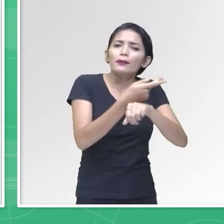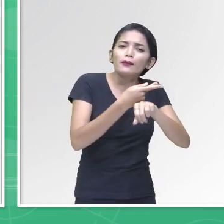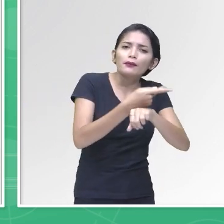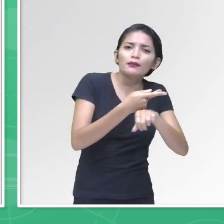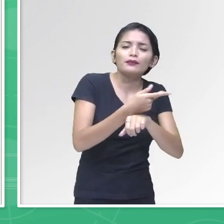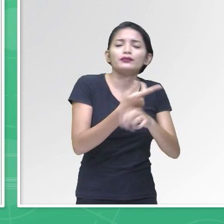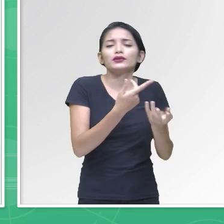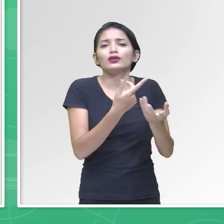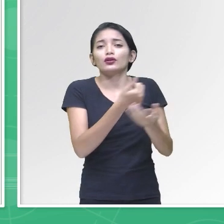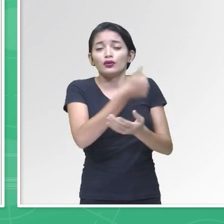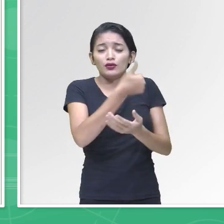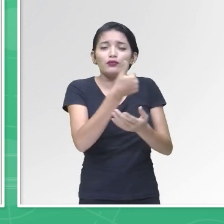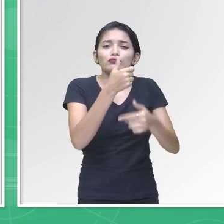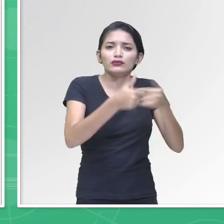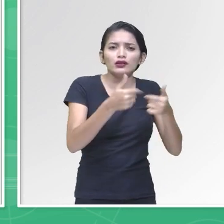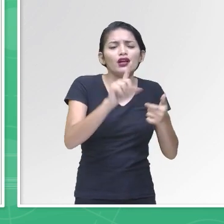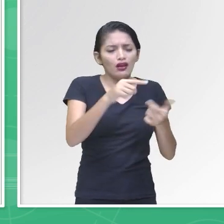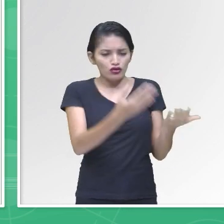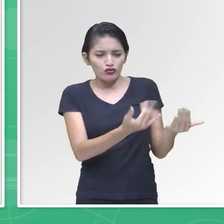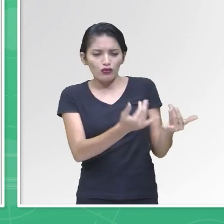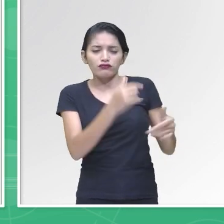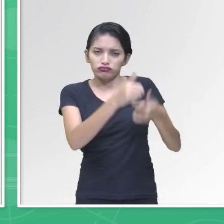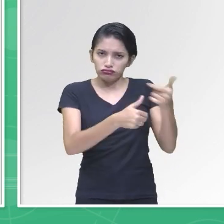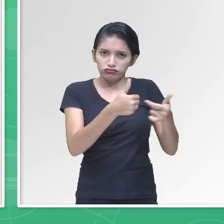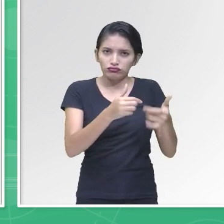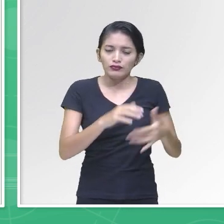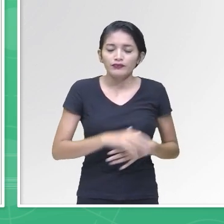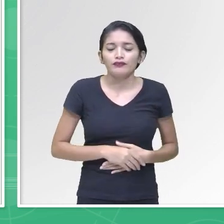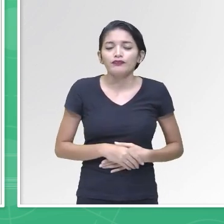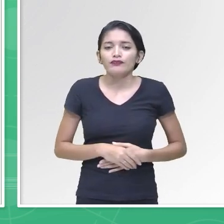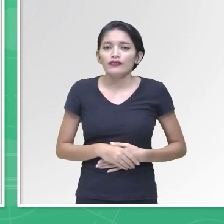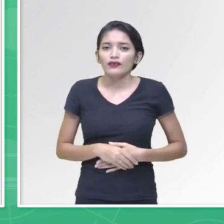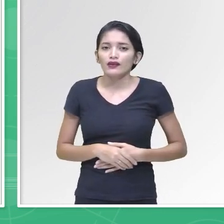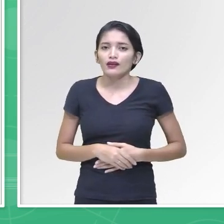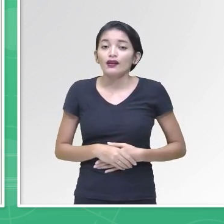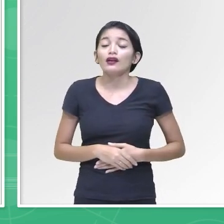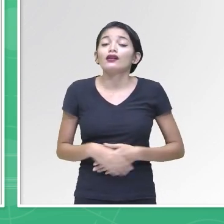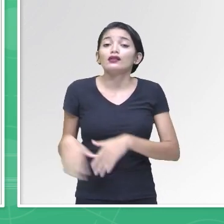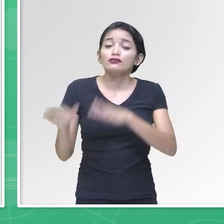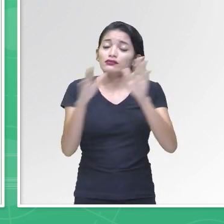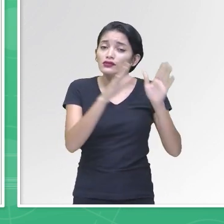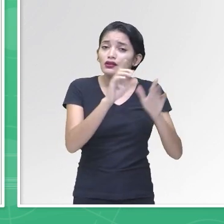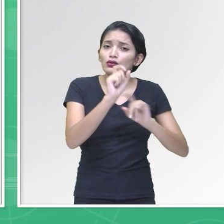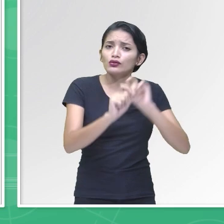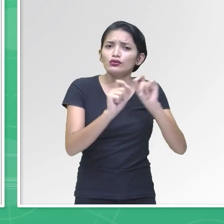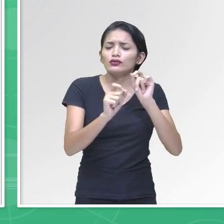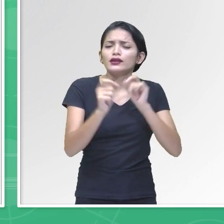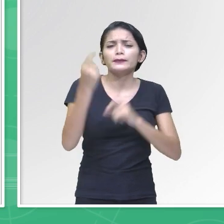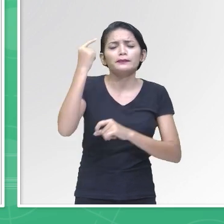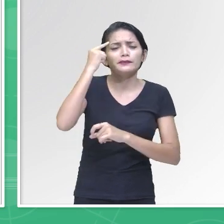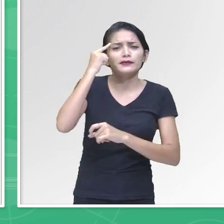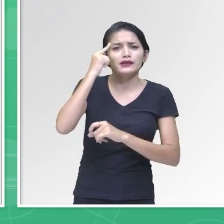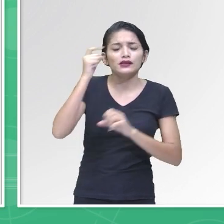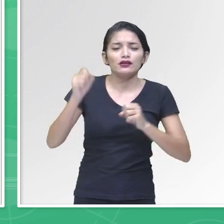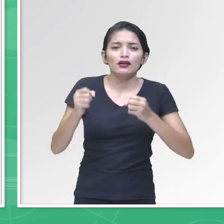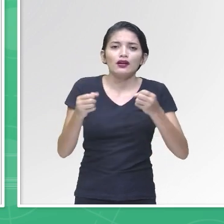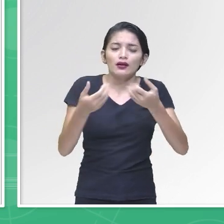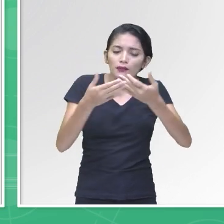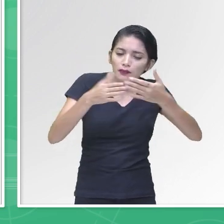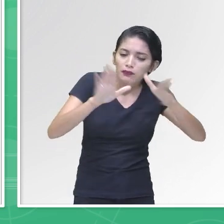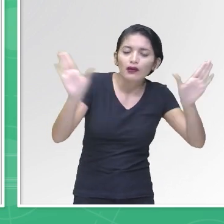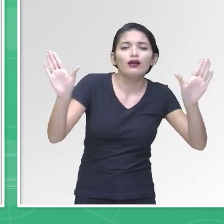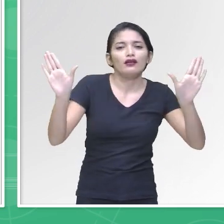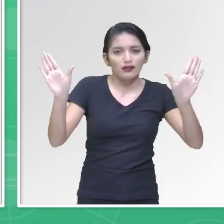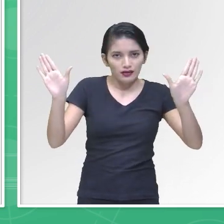são os jovens trabalhadores. E há a segunda, que é uma perspectiva mais ampla, que leva em